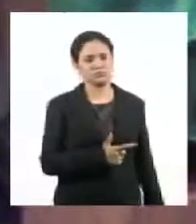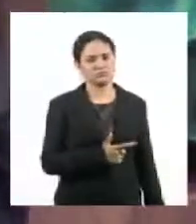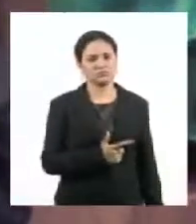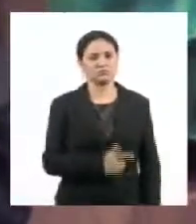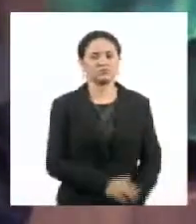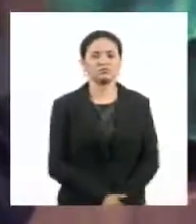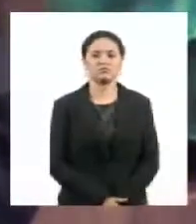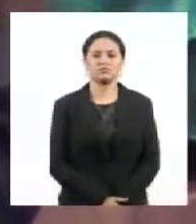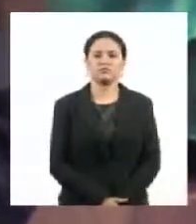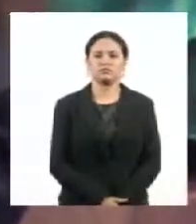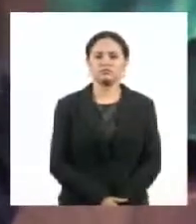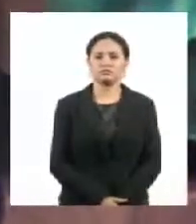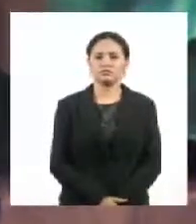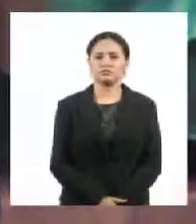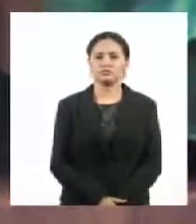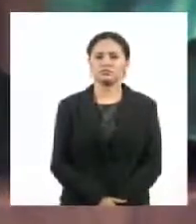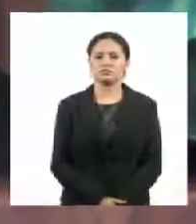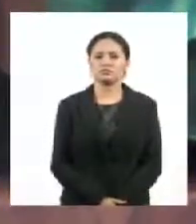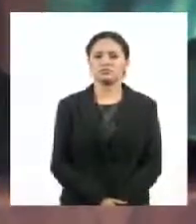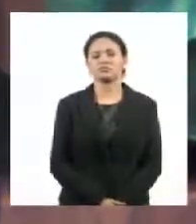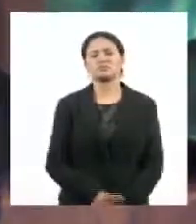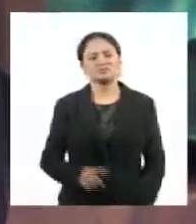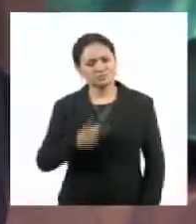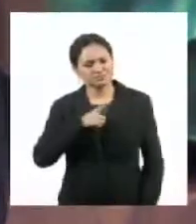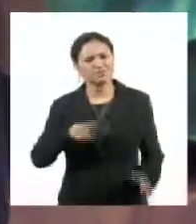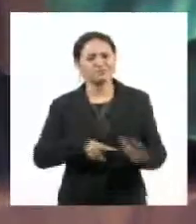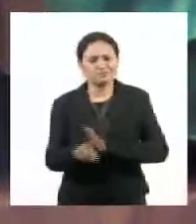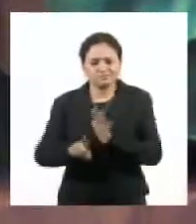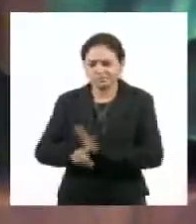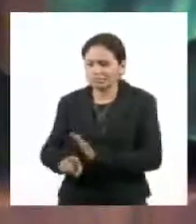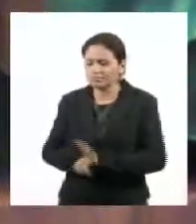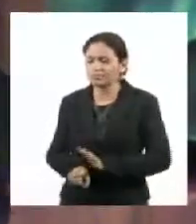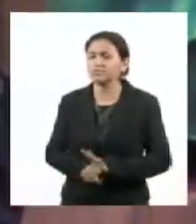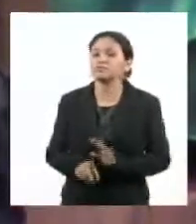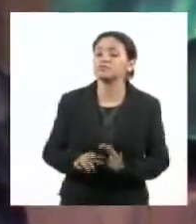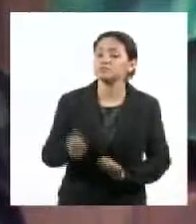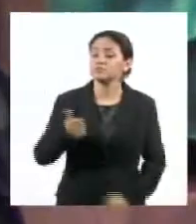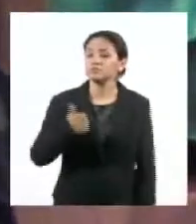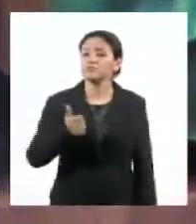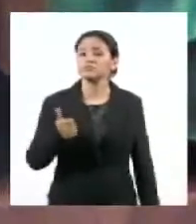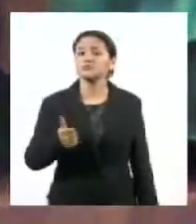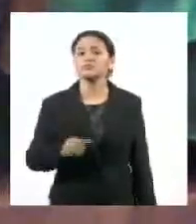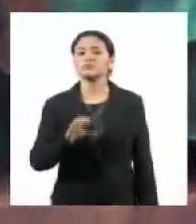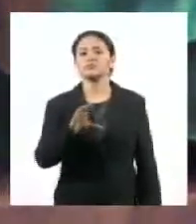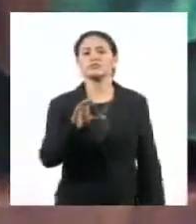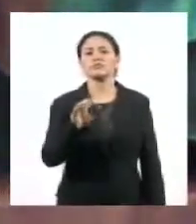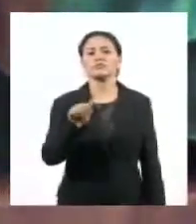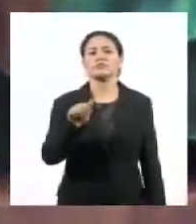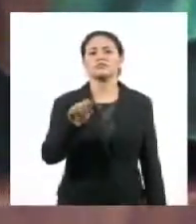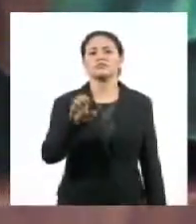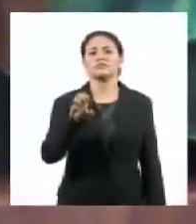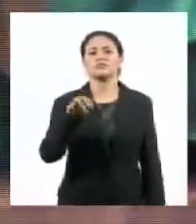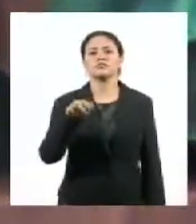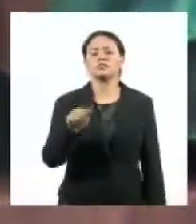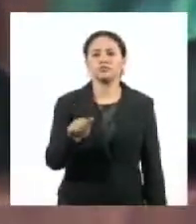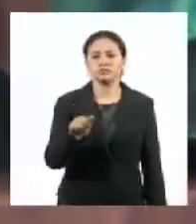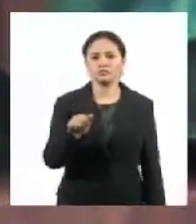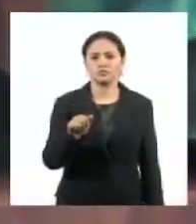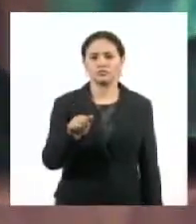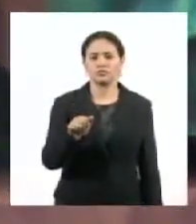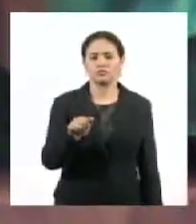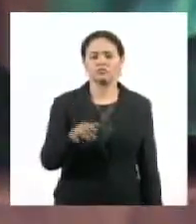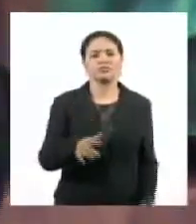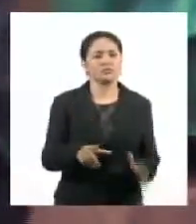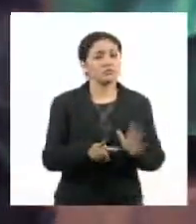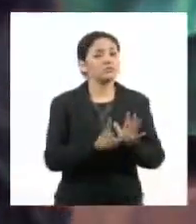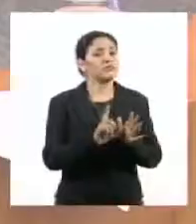Senhoras e senhores, e nós temos vários questionamentos. Primeiro, a exploração do serviço de água e esgoto pela CAEMA. E antes de continuar, eu quero fazer um apelo ao governo do